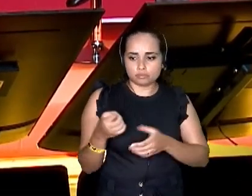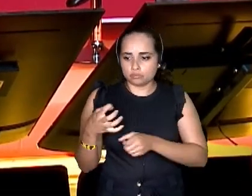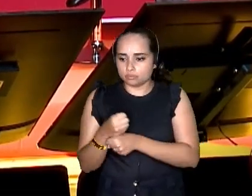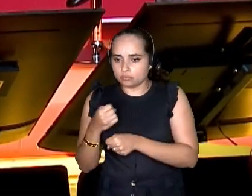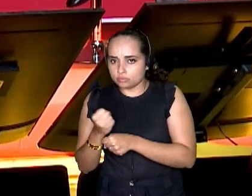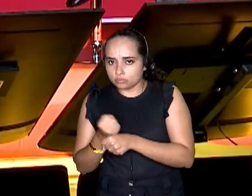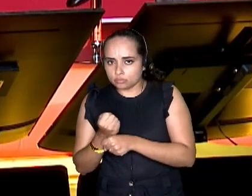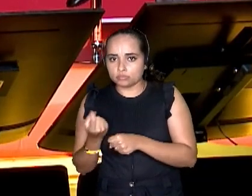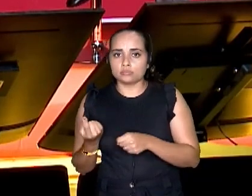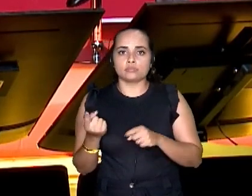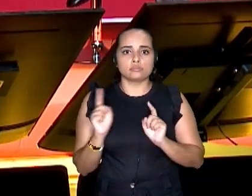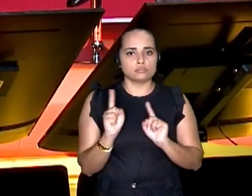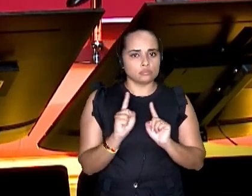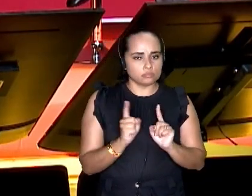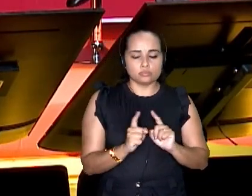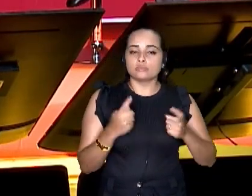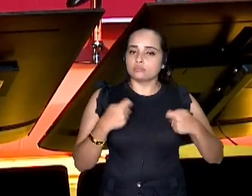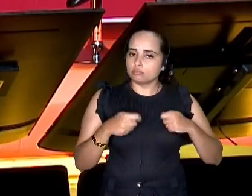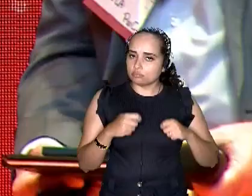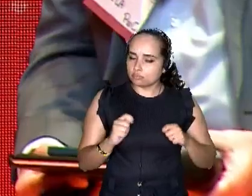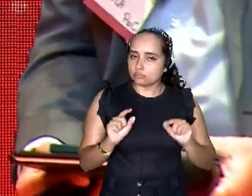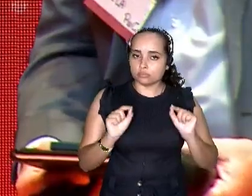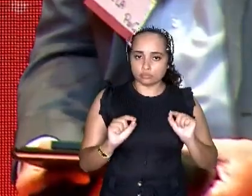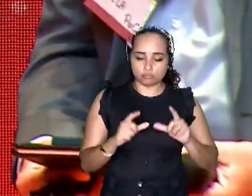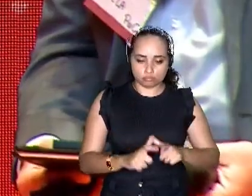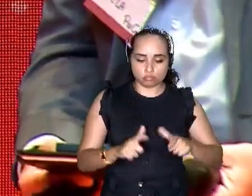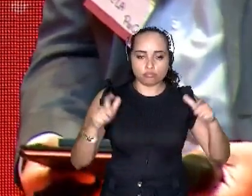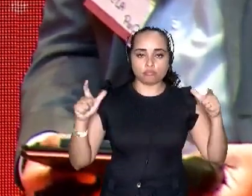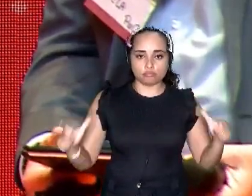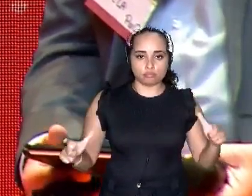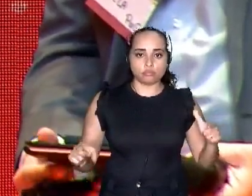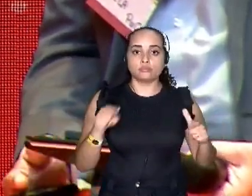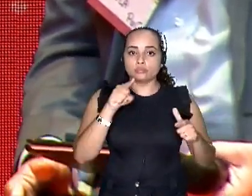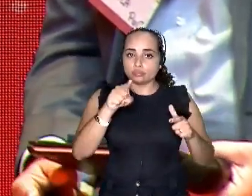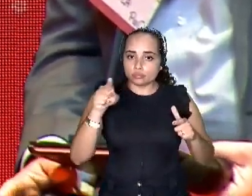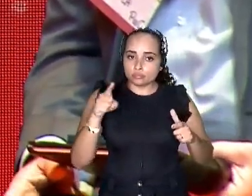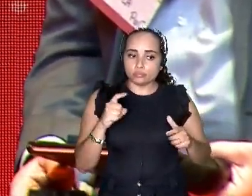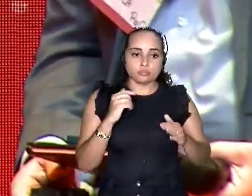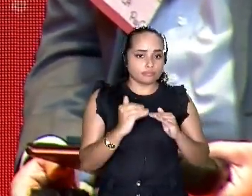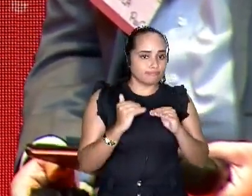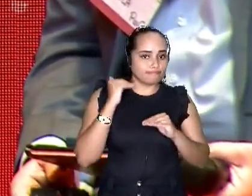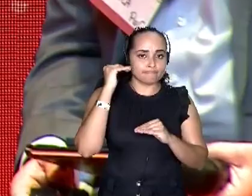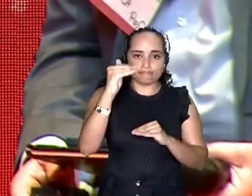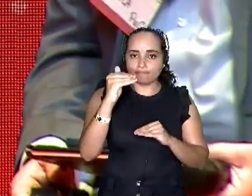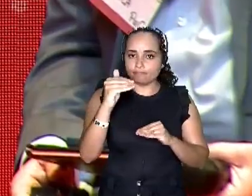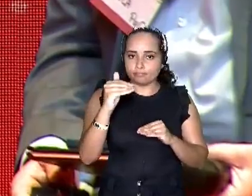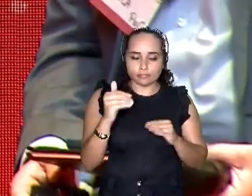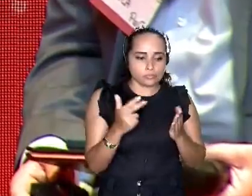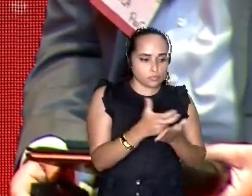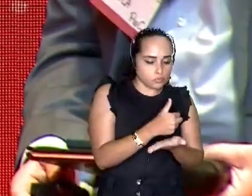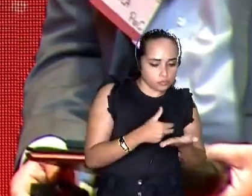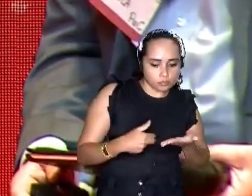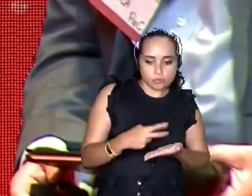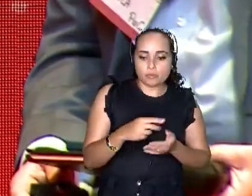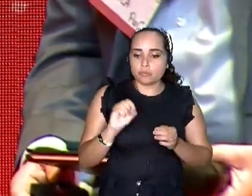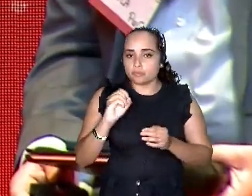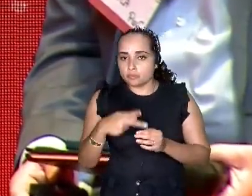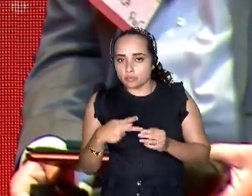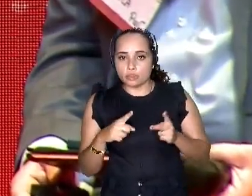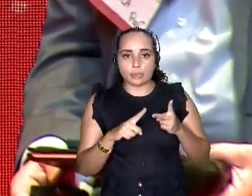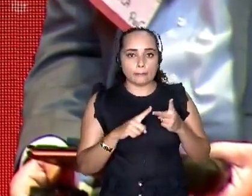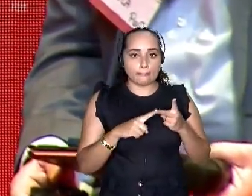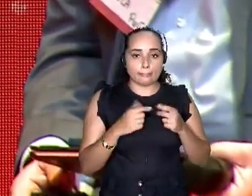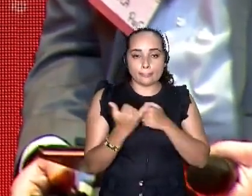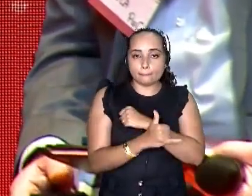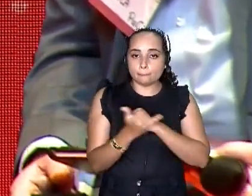contábil, mas ele é muito mais amplo. A gente esse assunto vai além, né, do contábil tributário, mas sim a operação, a